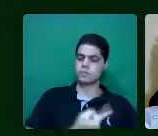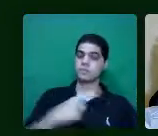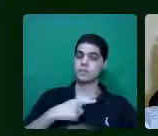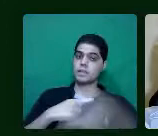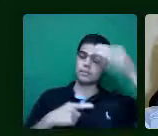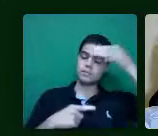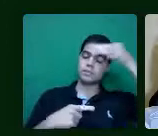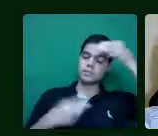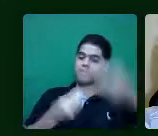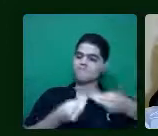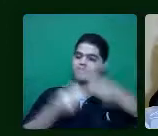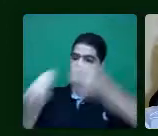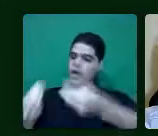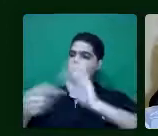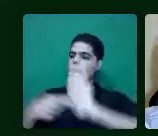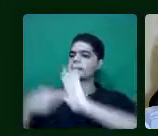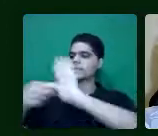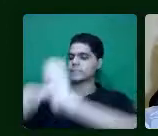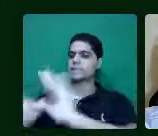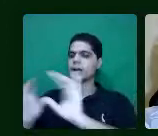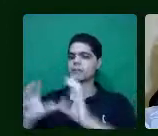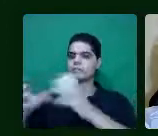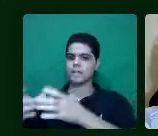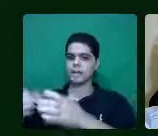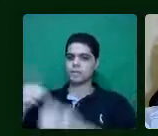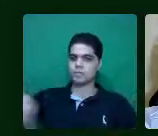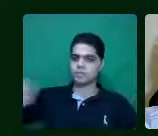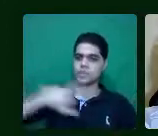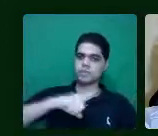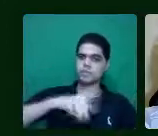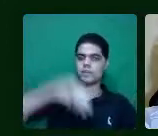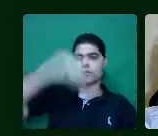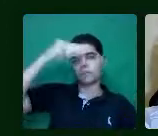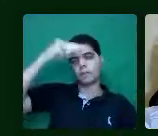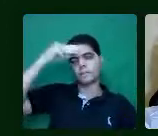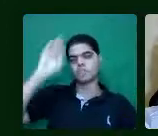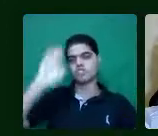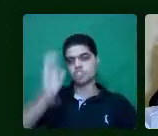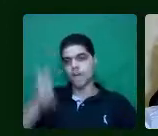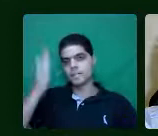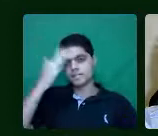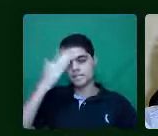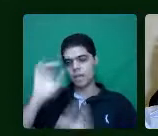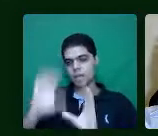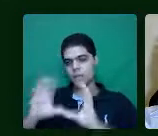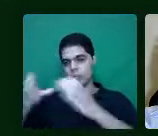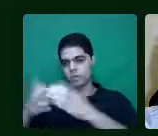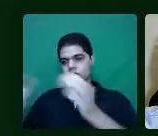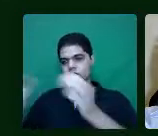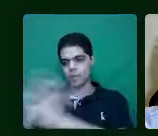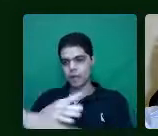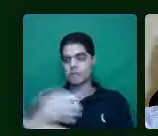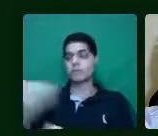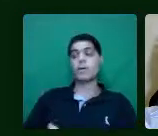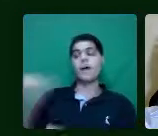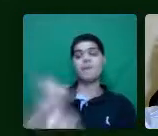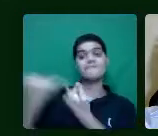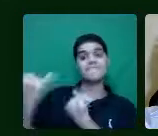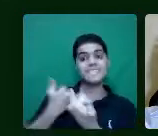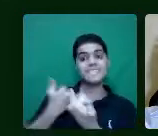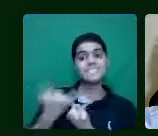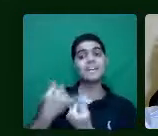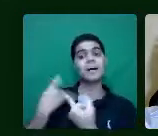equipe. Por isso que eu falei, se tem algum padrinho ou madrinha que já sabe de algum time que está formado, avisa a gente, porque às vezes é o professor